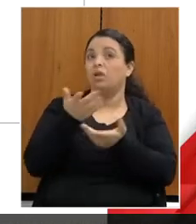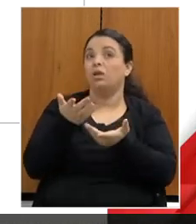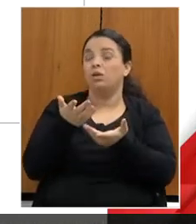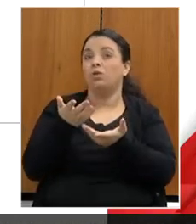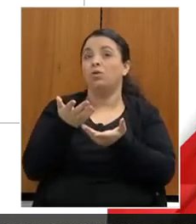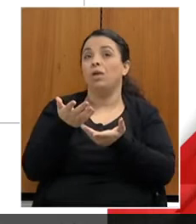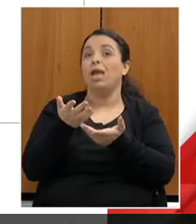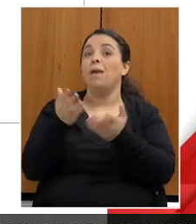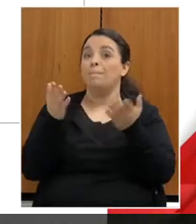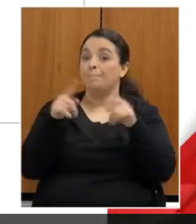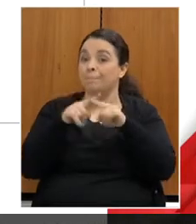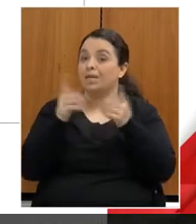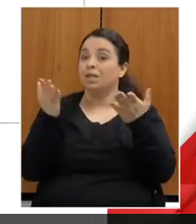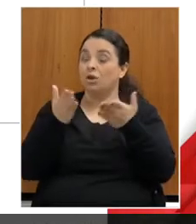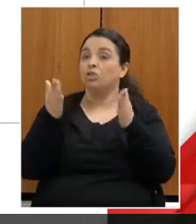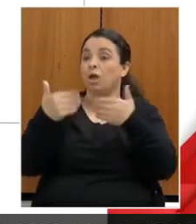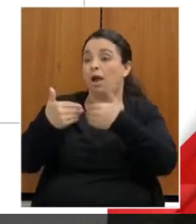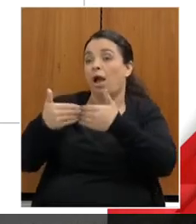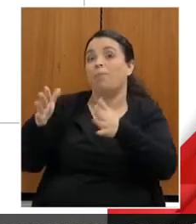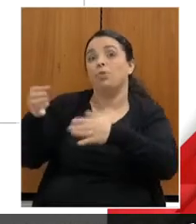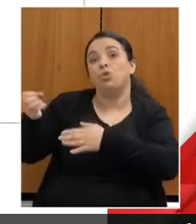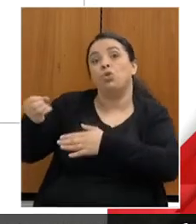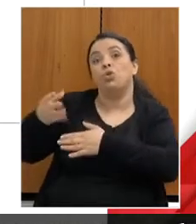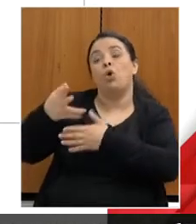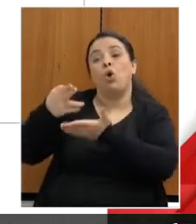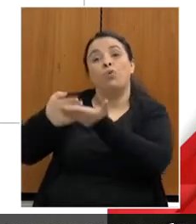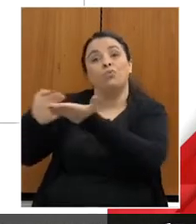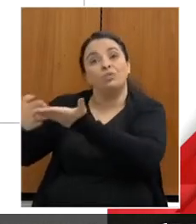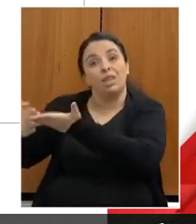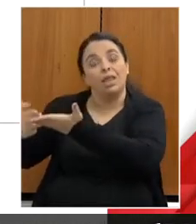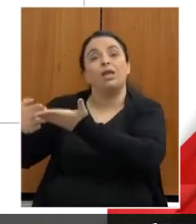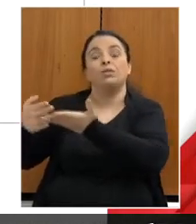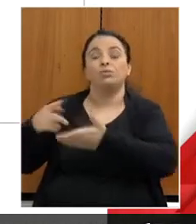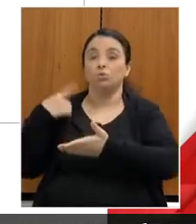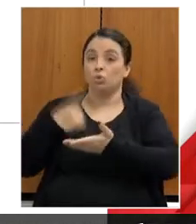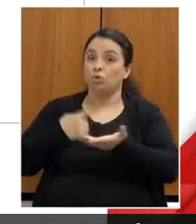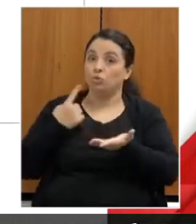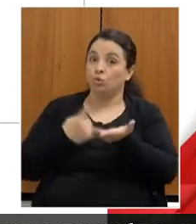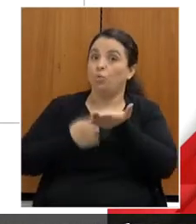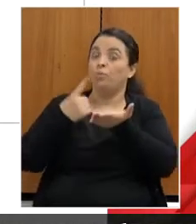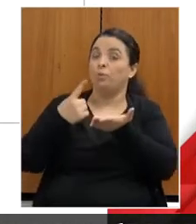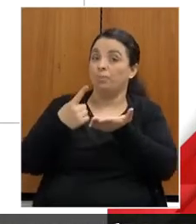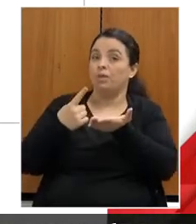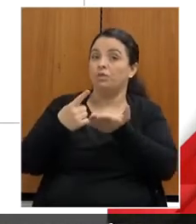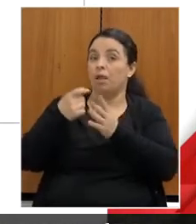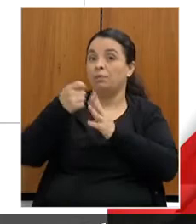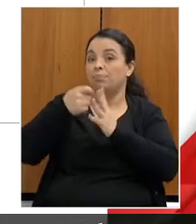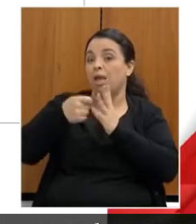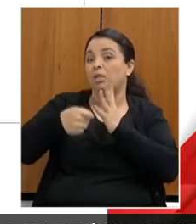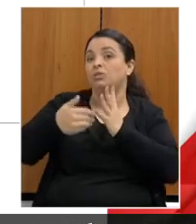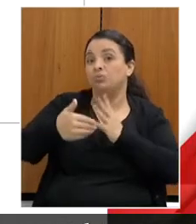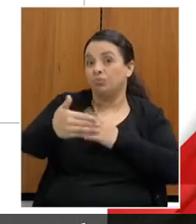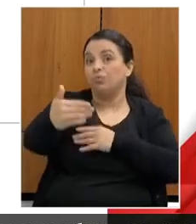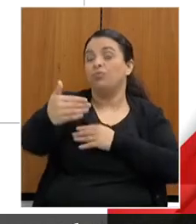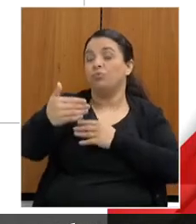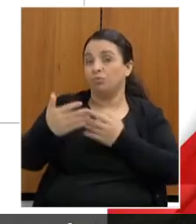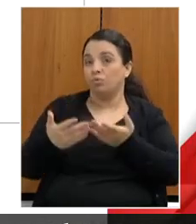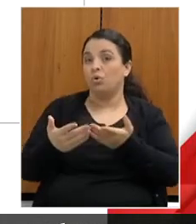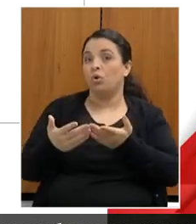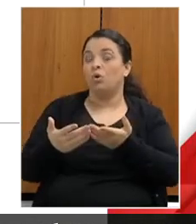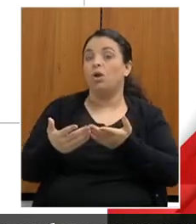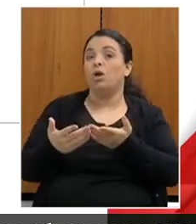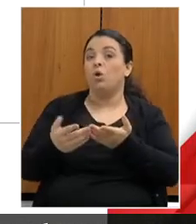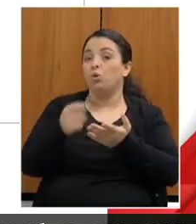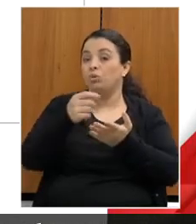leitos, mesmo com essa queda. O compromisso nosso é manter aí nos próximos meses os leitos financiados pelo Estado.